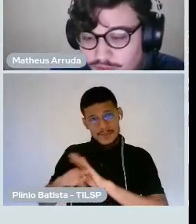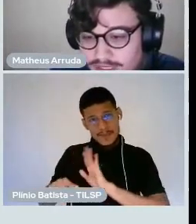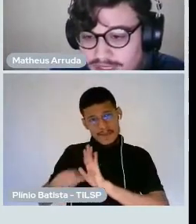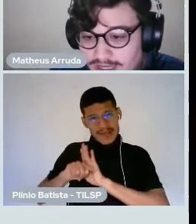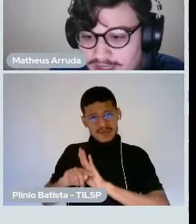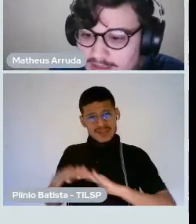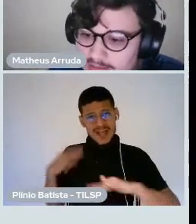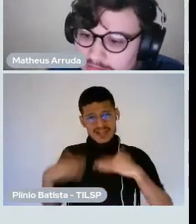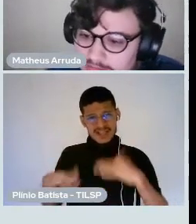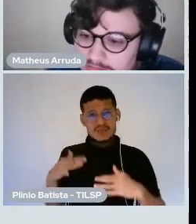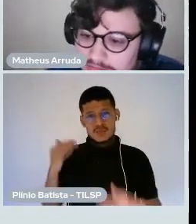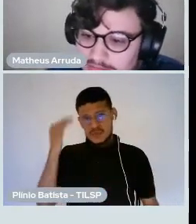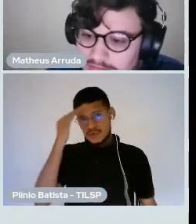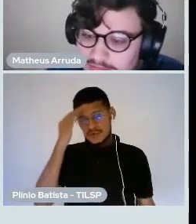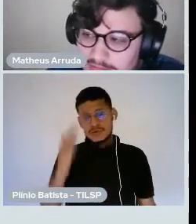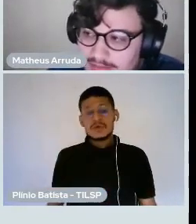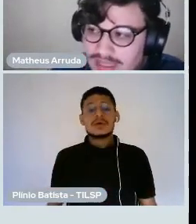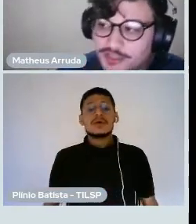da estrutura